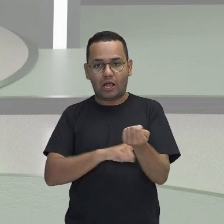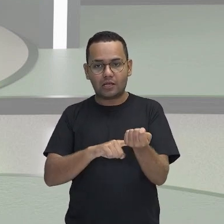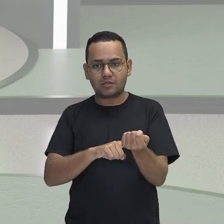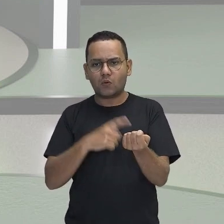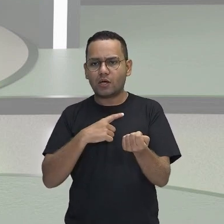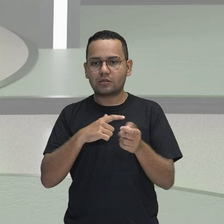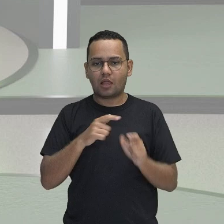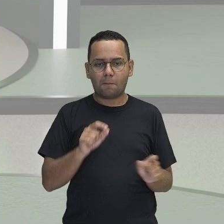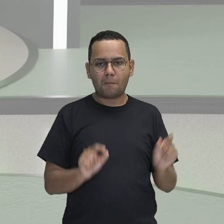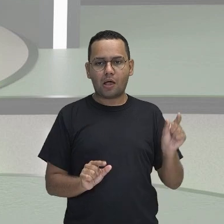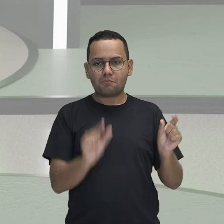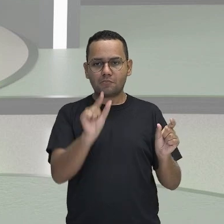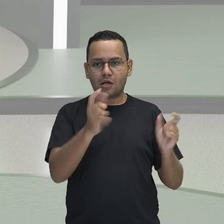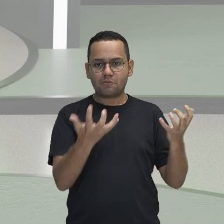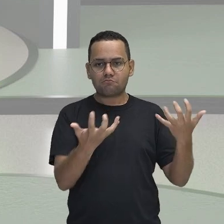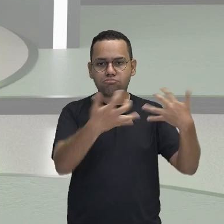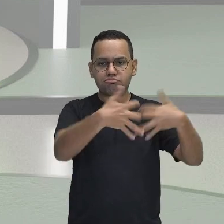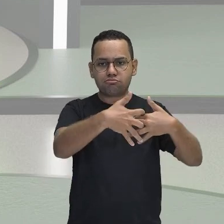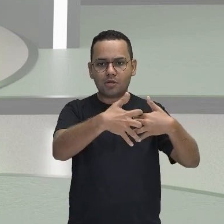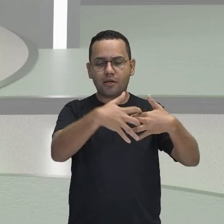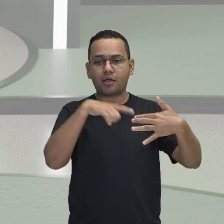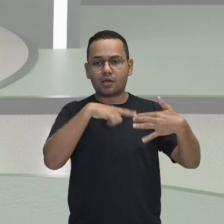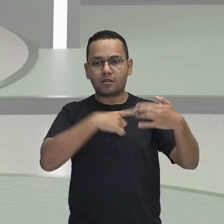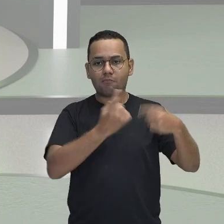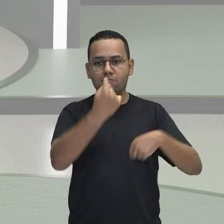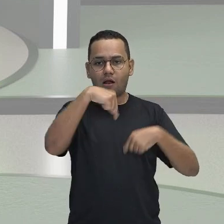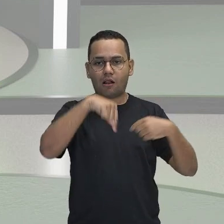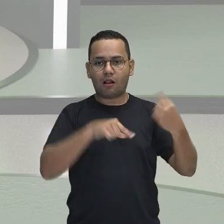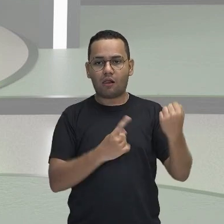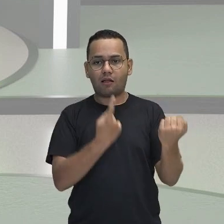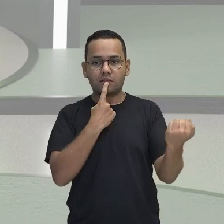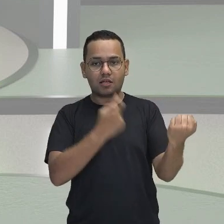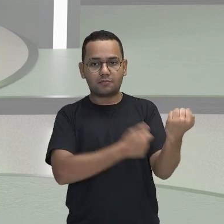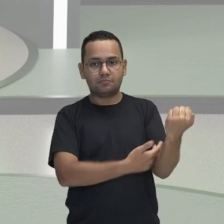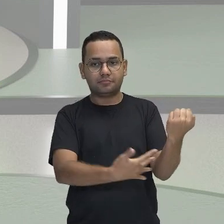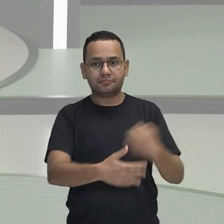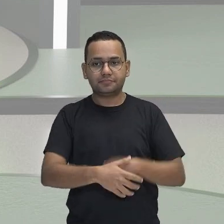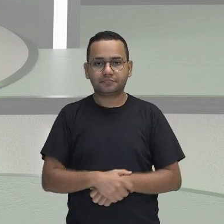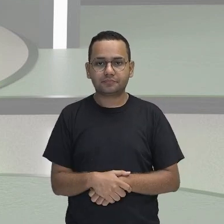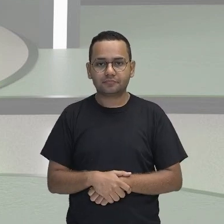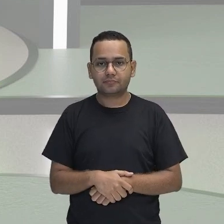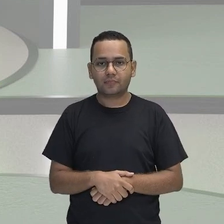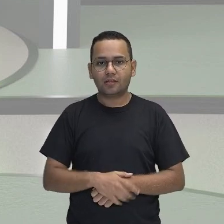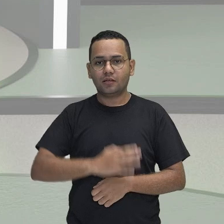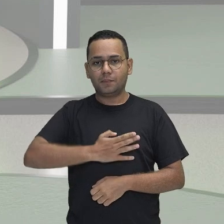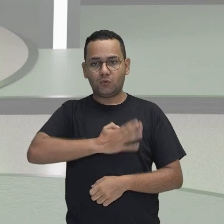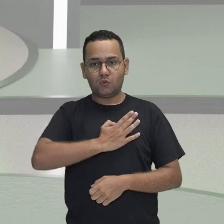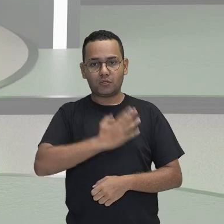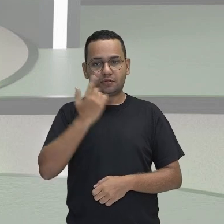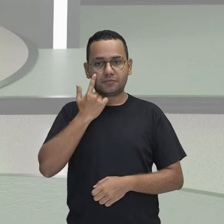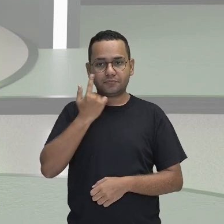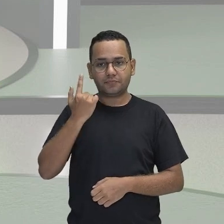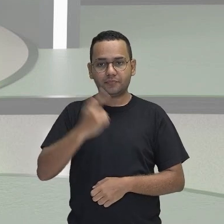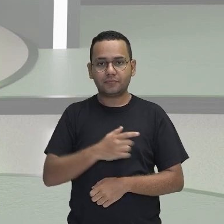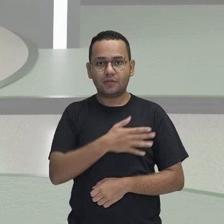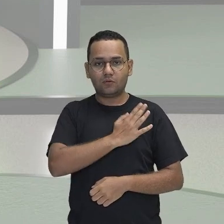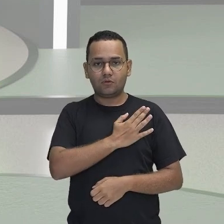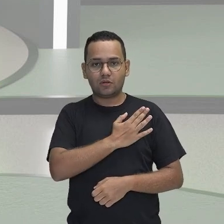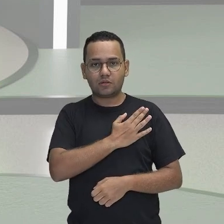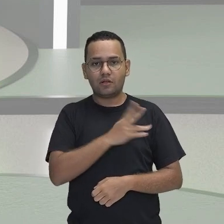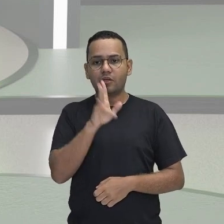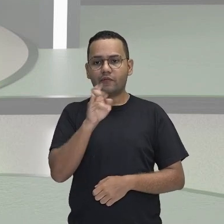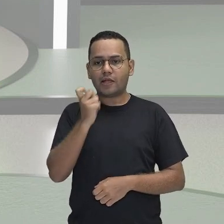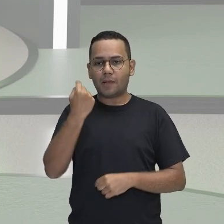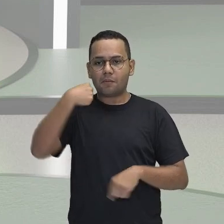onde circula todo o sangue e é distribuído do coração, né, para todo o corpo. Aí